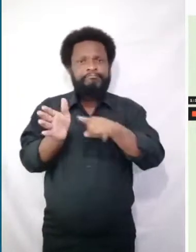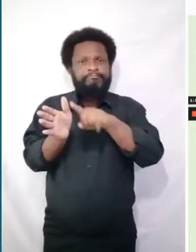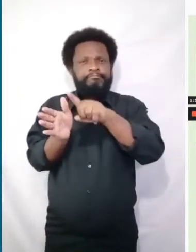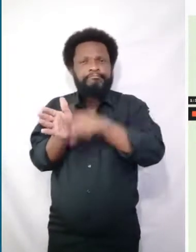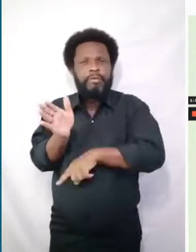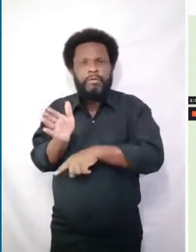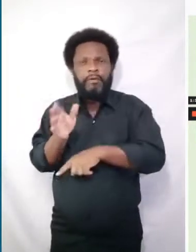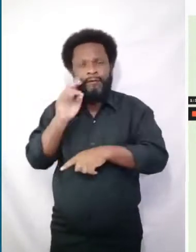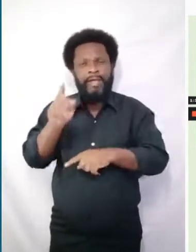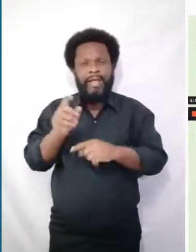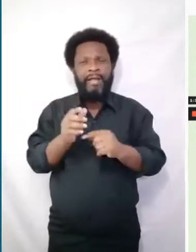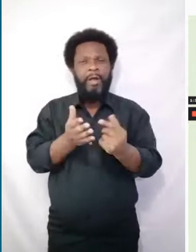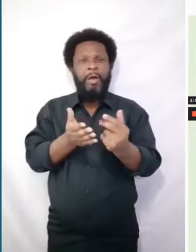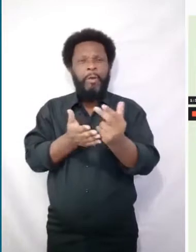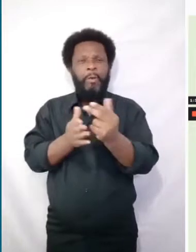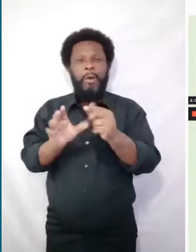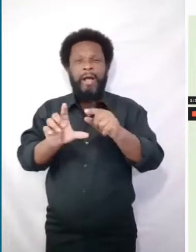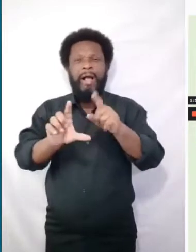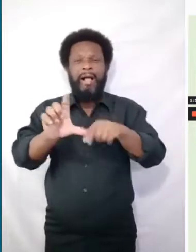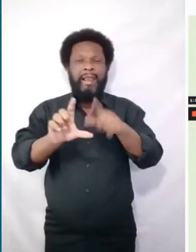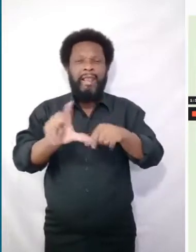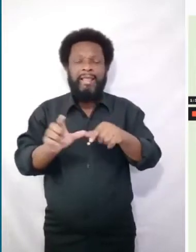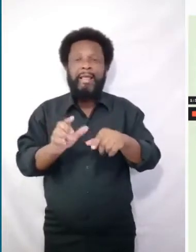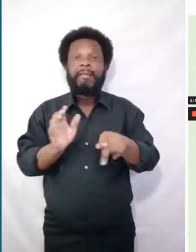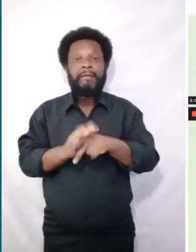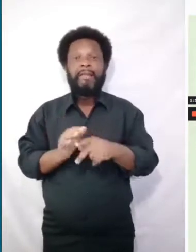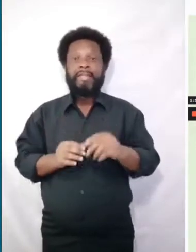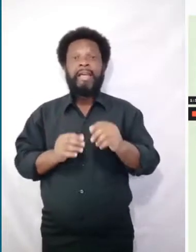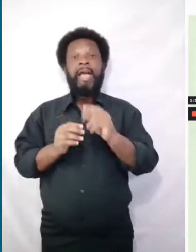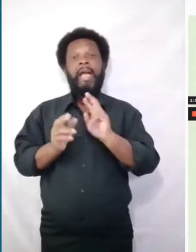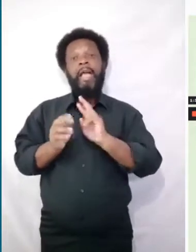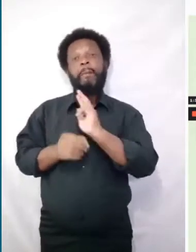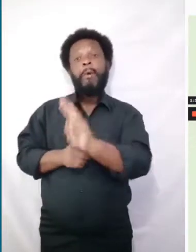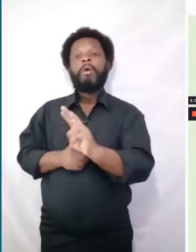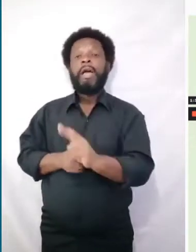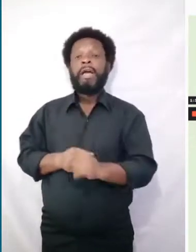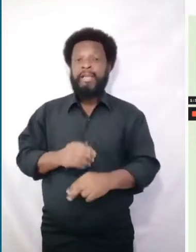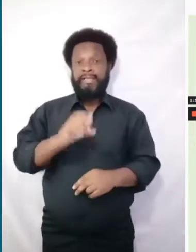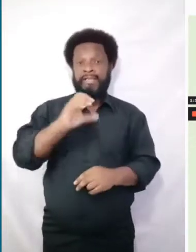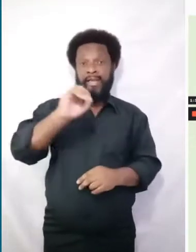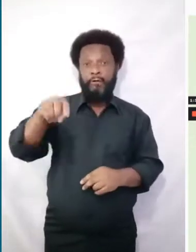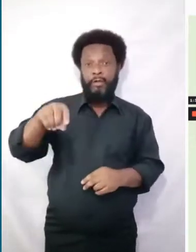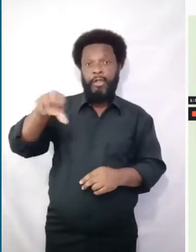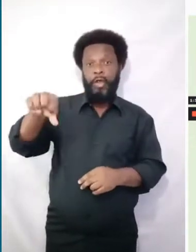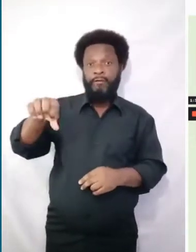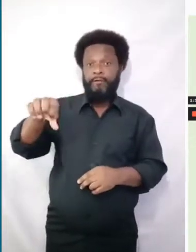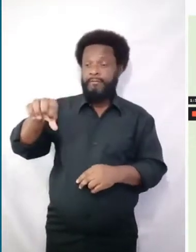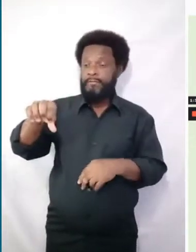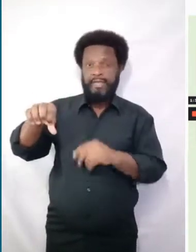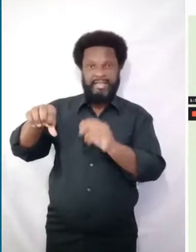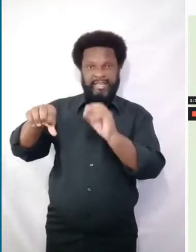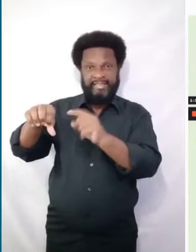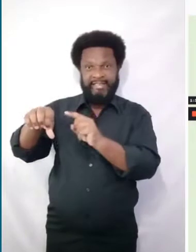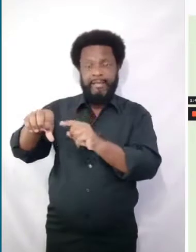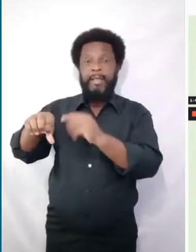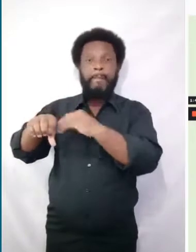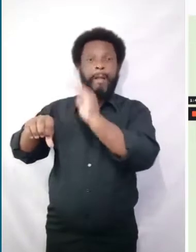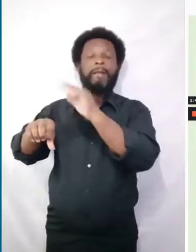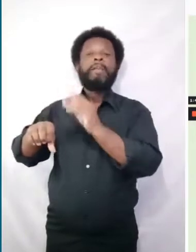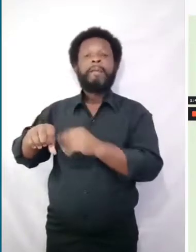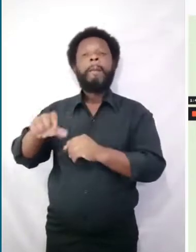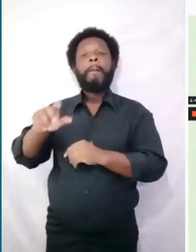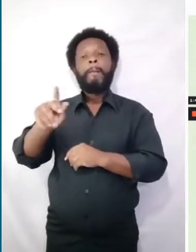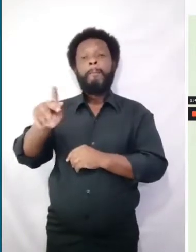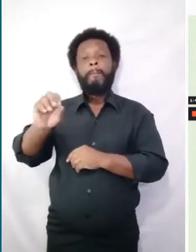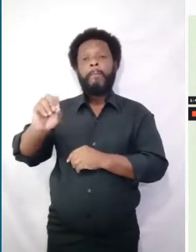Calculando essa diferença de eletronegatividade que é representada pela letra grega delta, maiúsculo, 3 menos 2,1, 0,9. Diferente de zero,